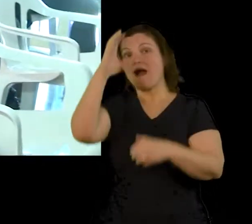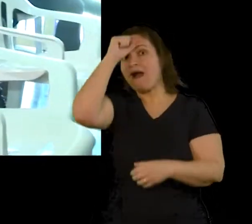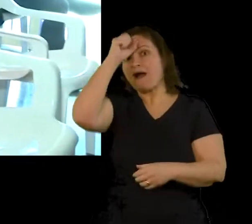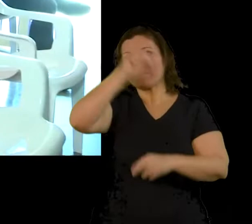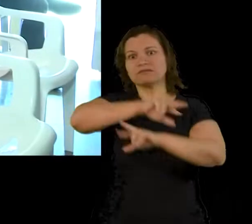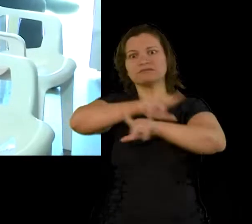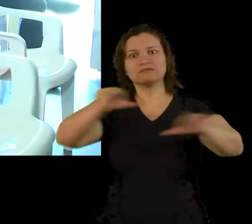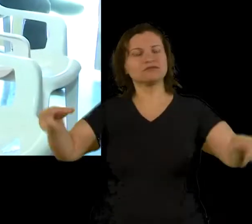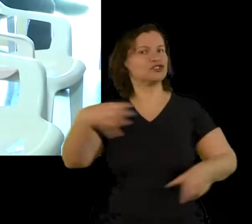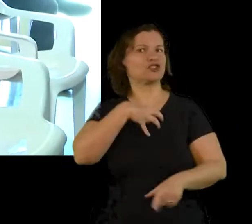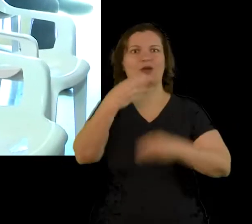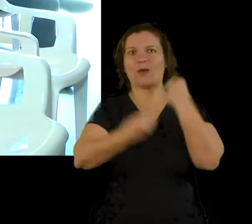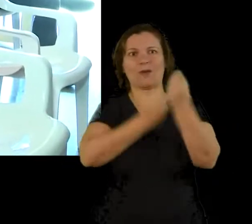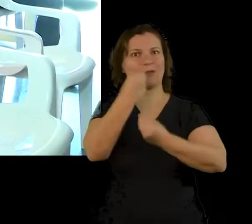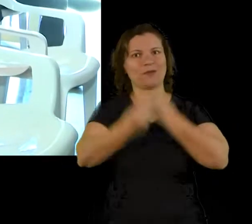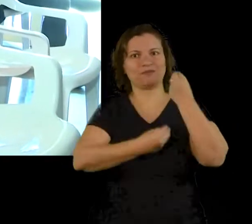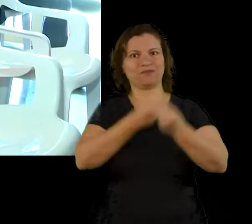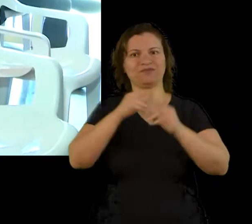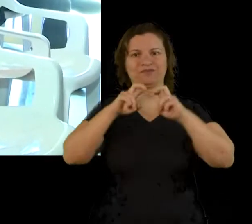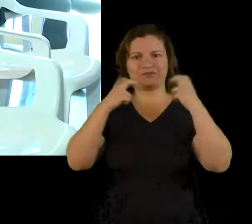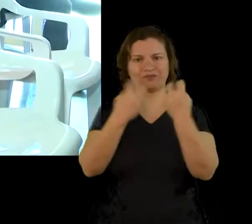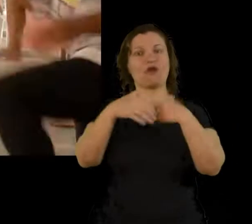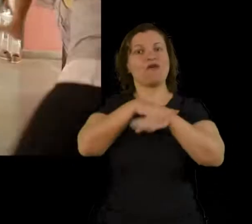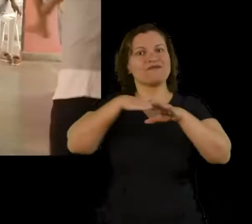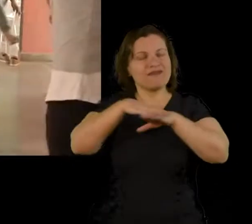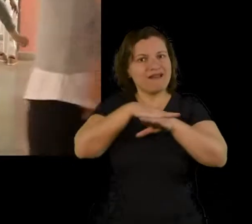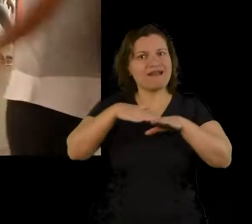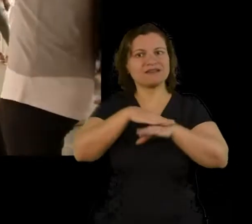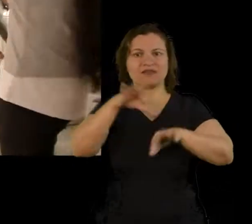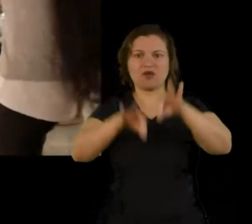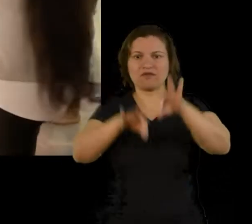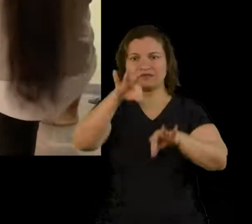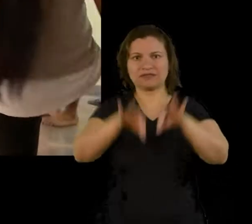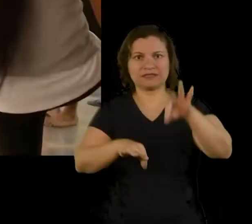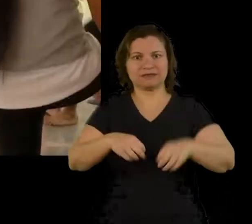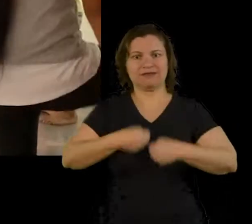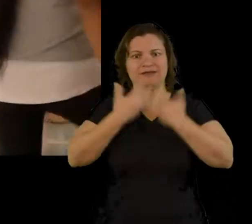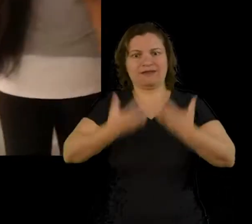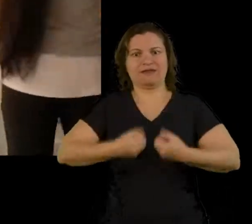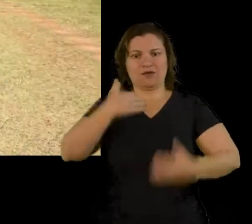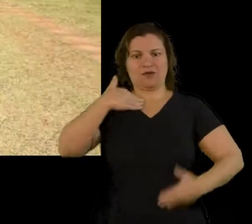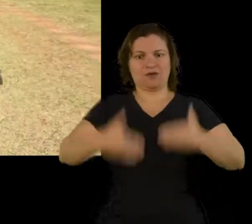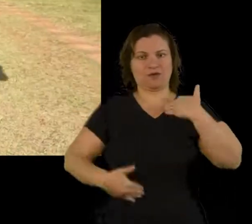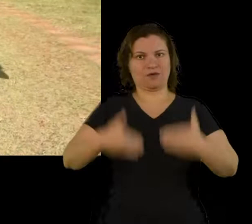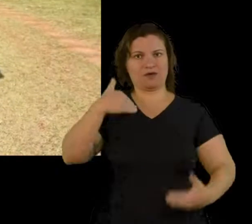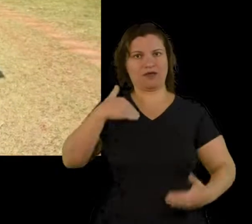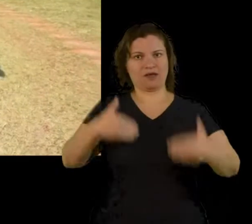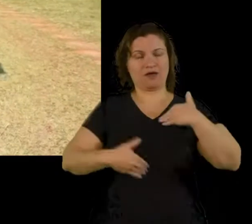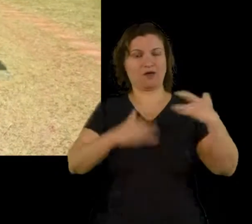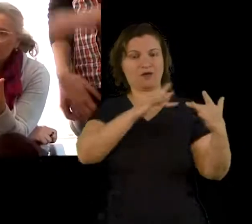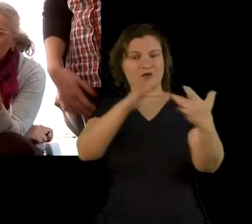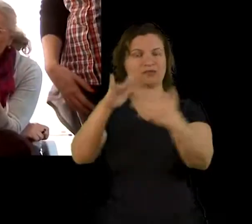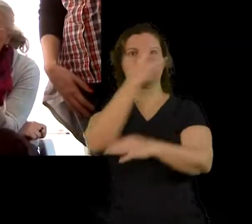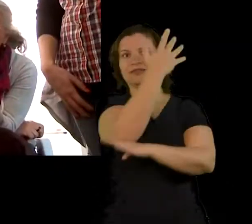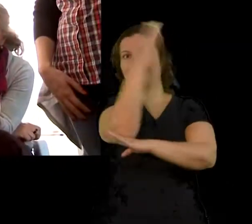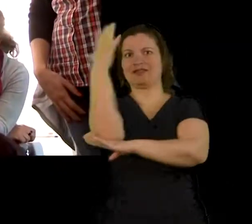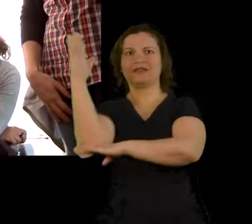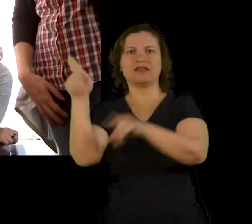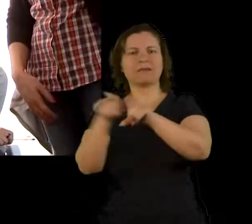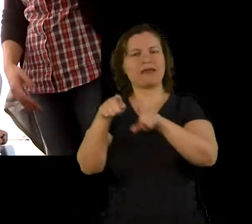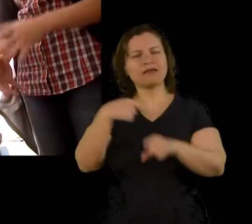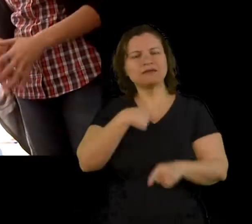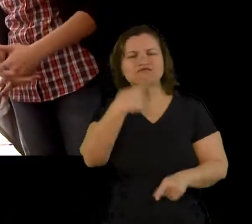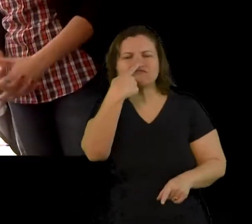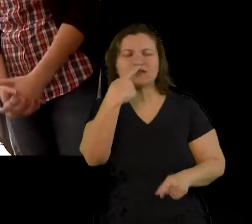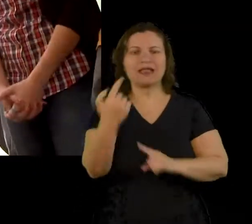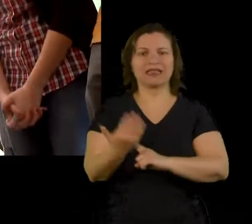de diversas formas: rodas de conversa, oficinas de expressão corporal, contato com a natureza e familiaridade